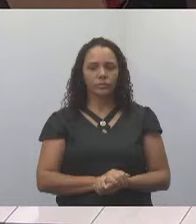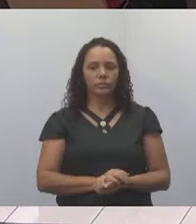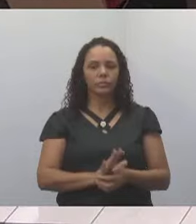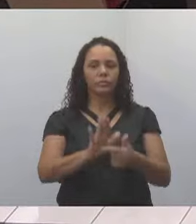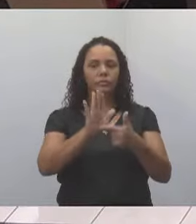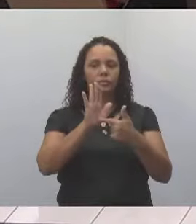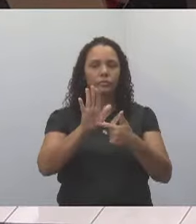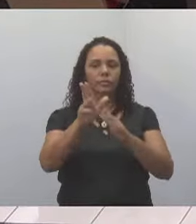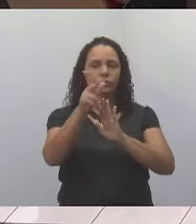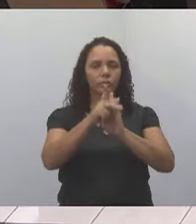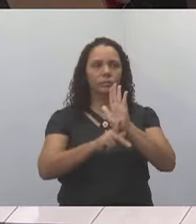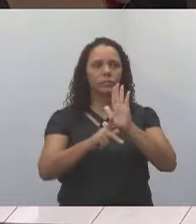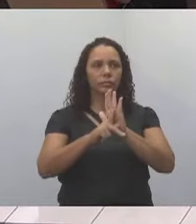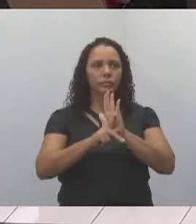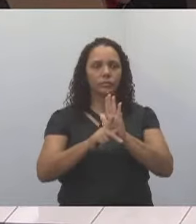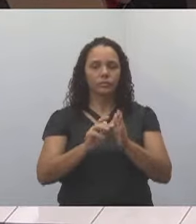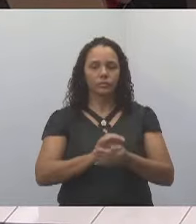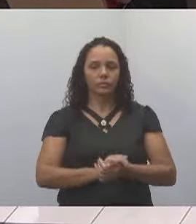Apresentação do projeto.